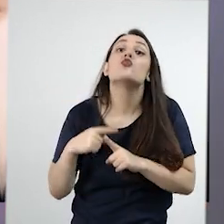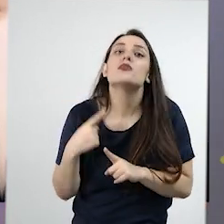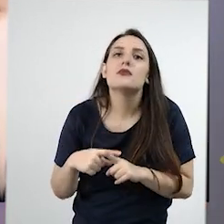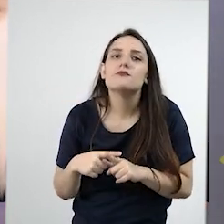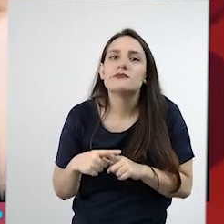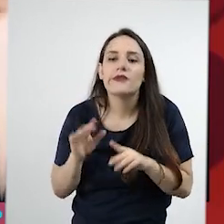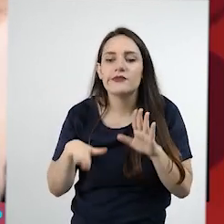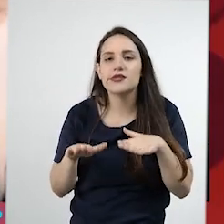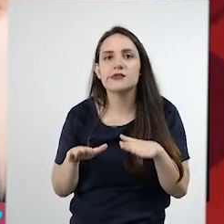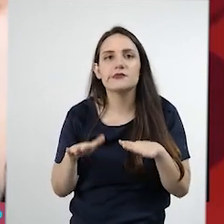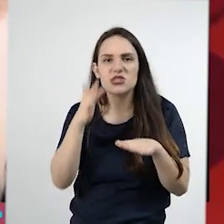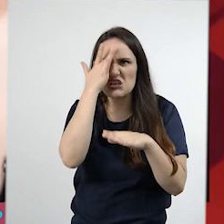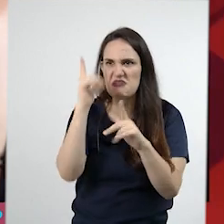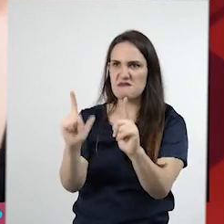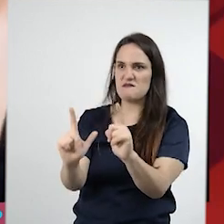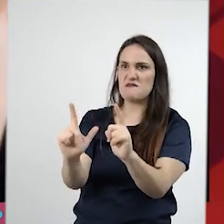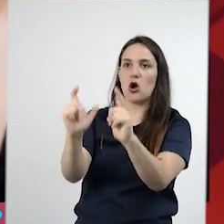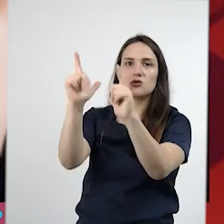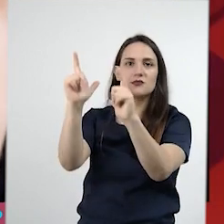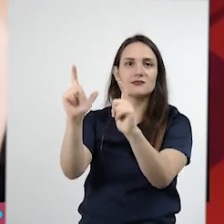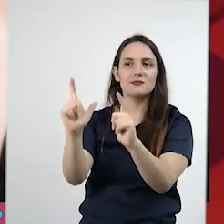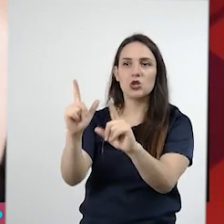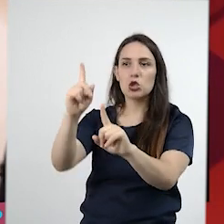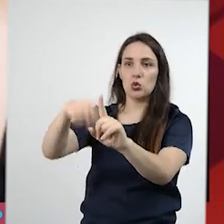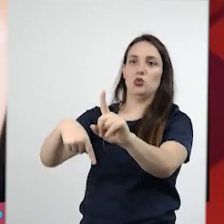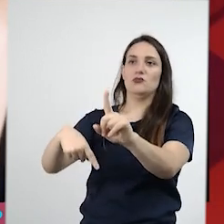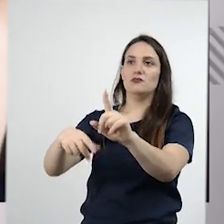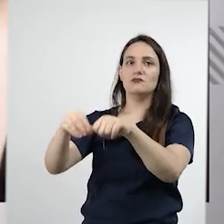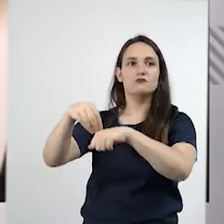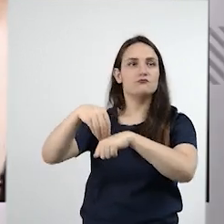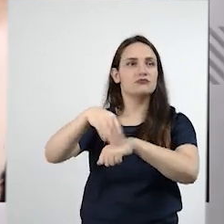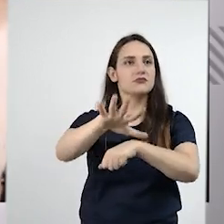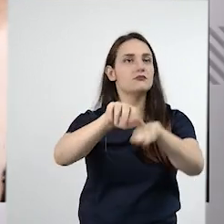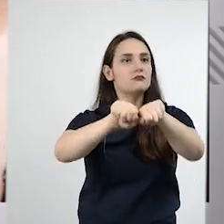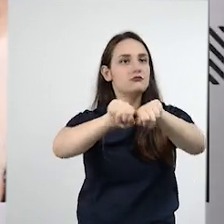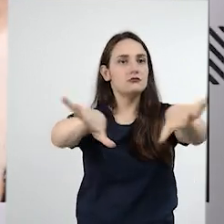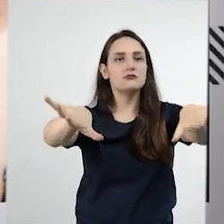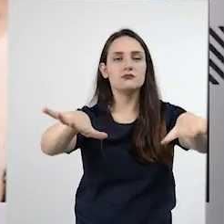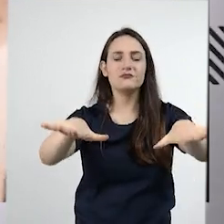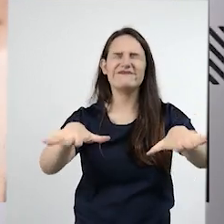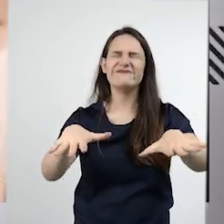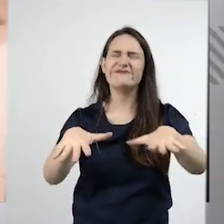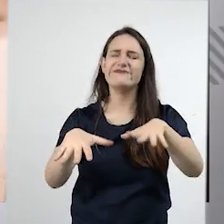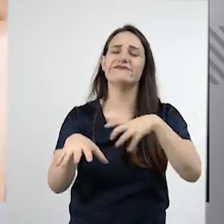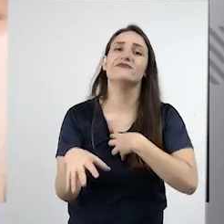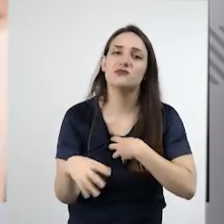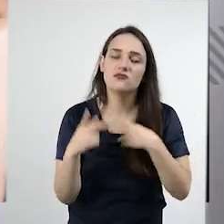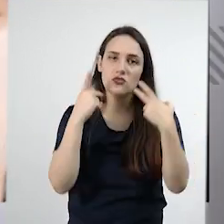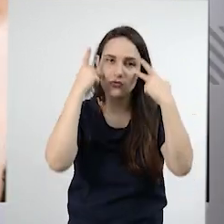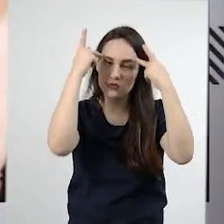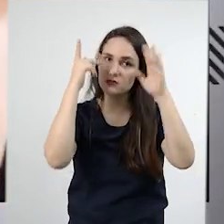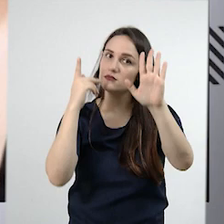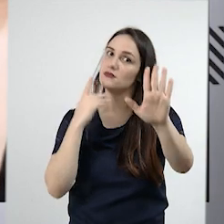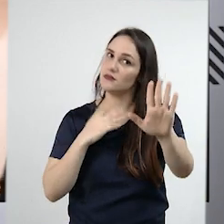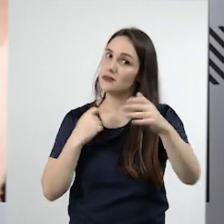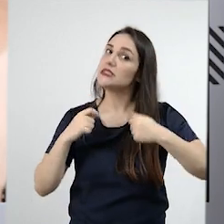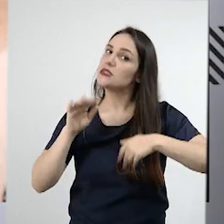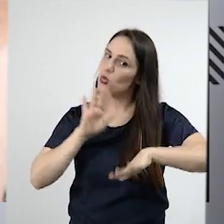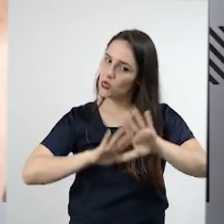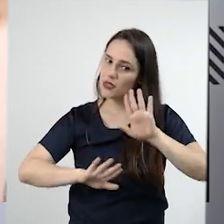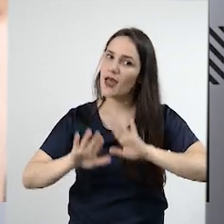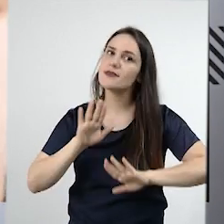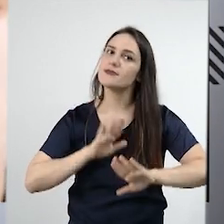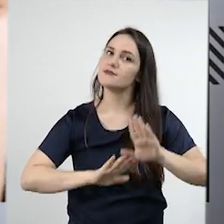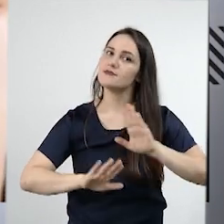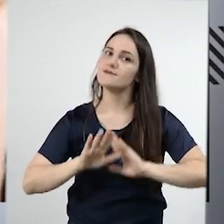fotos tomaram ali no seu meio social. Então, a gente lembrar que temos que tomar